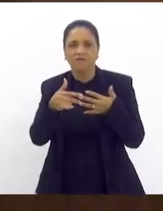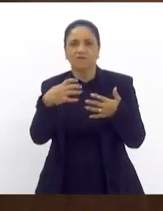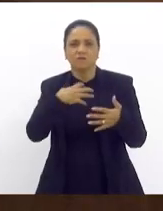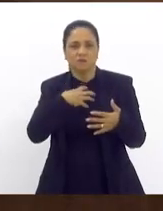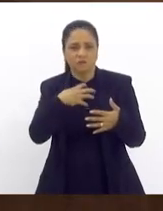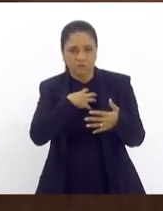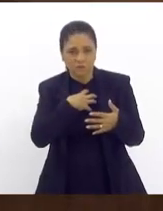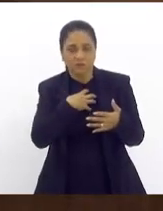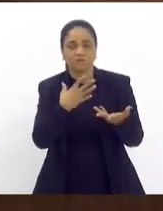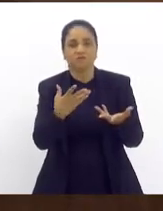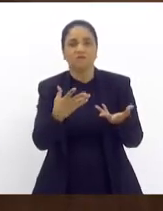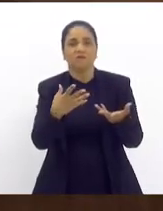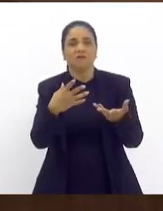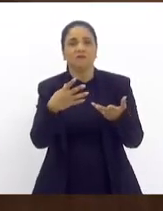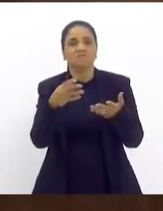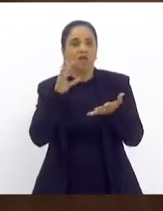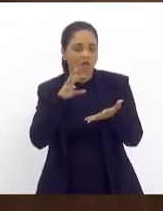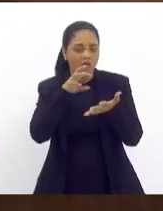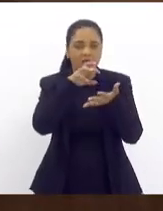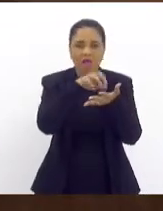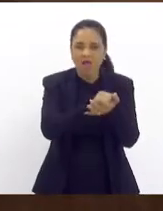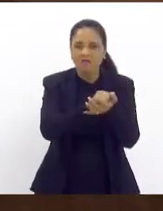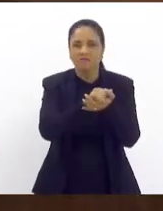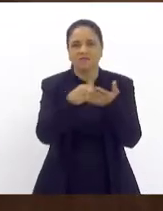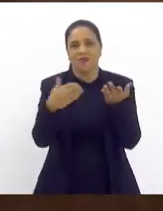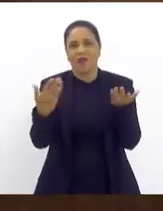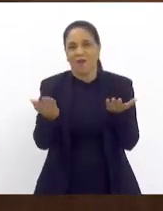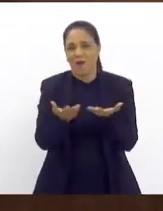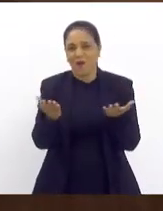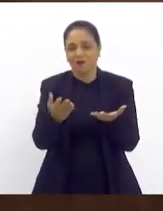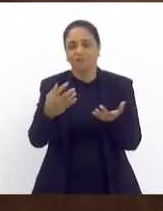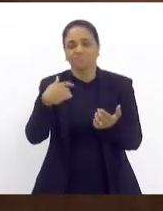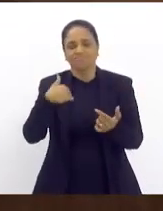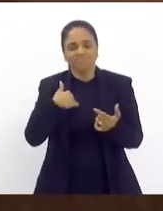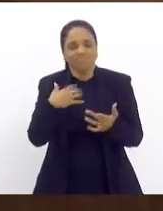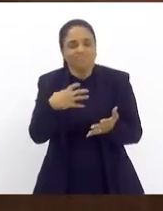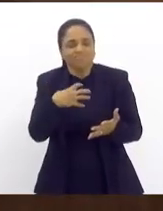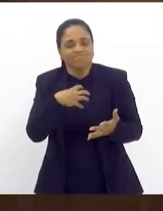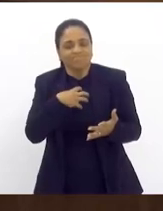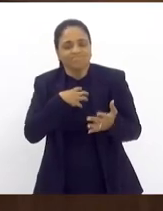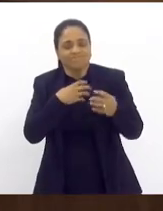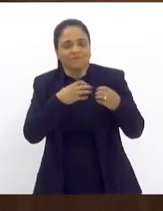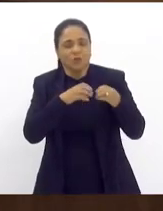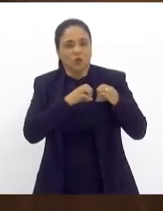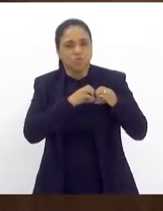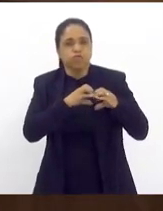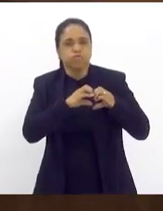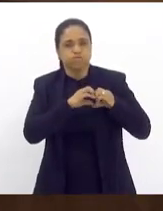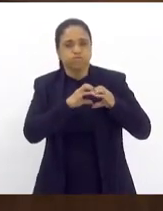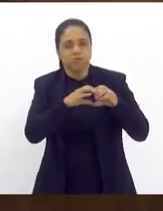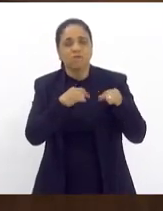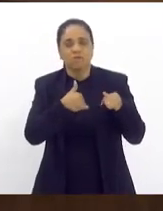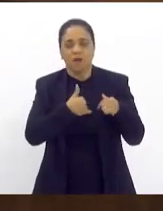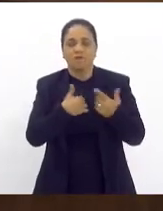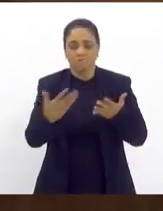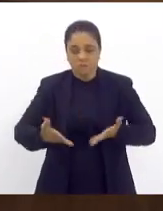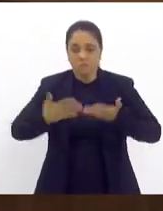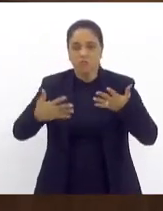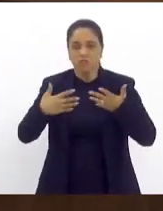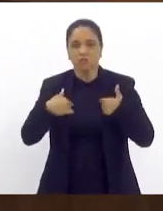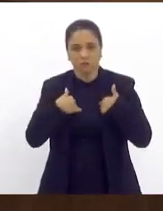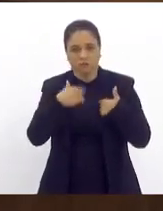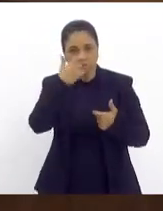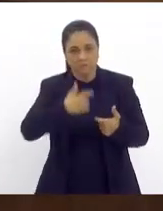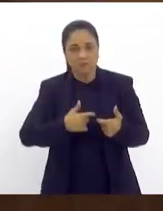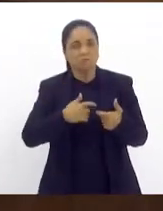quanto pela presidente dessa sessão foca o meu coração e acho que me estimula eh não só a mim mas a